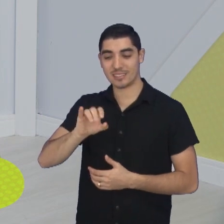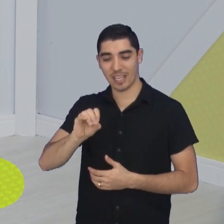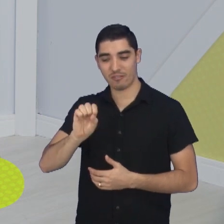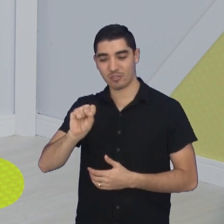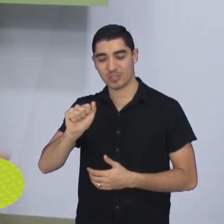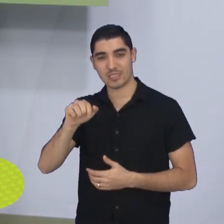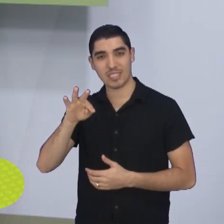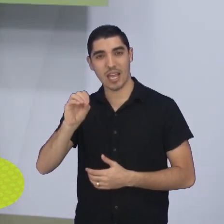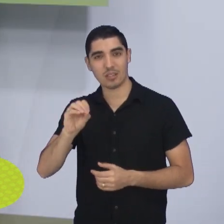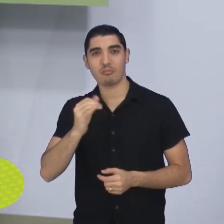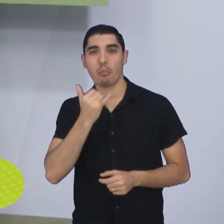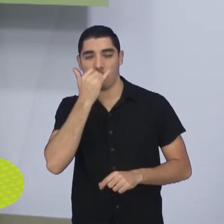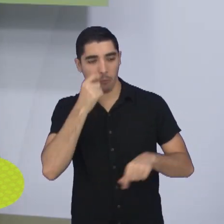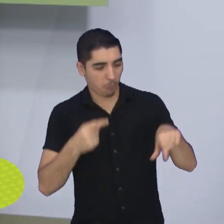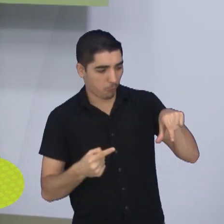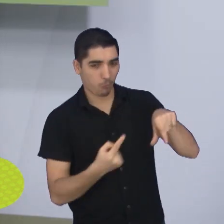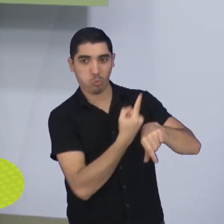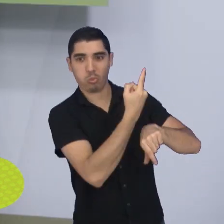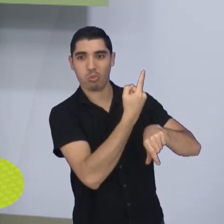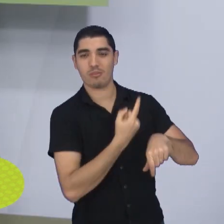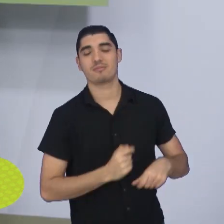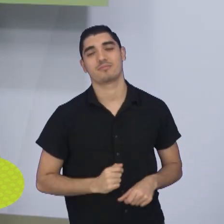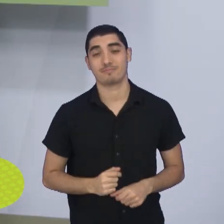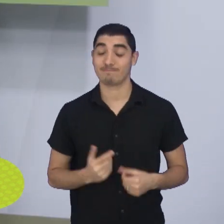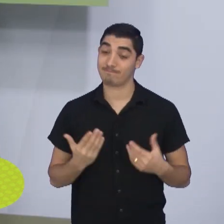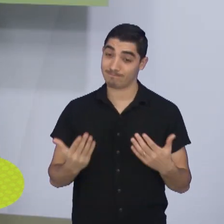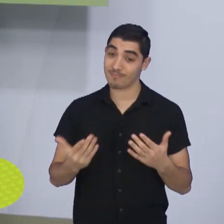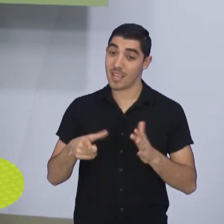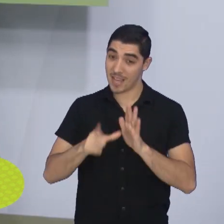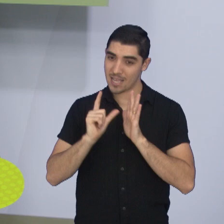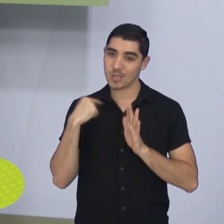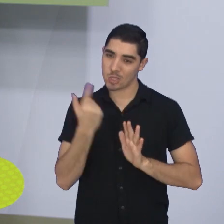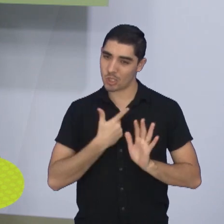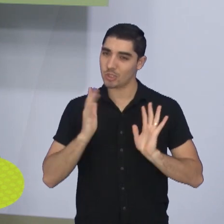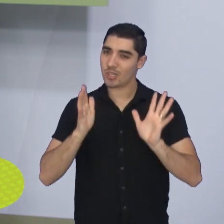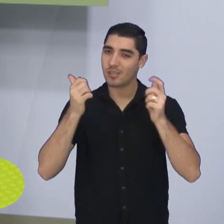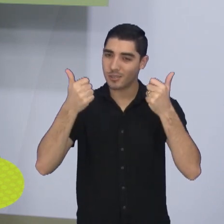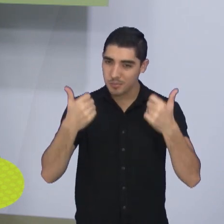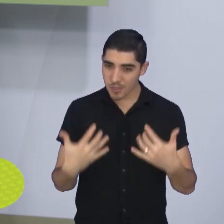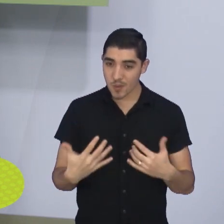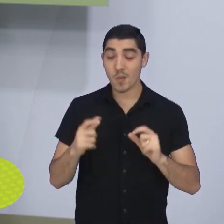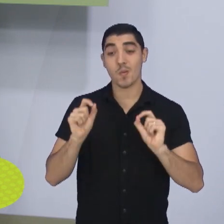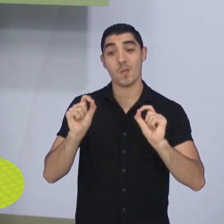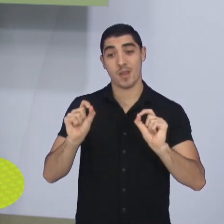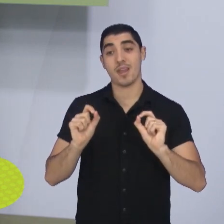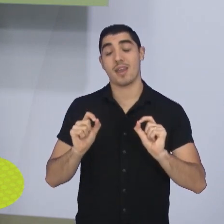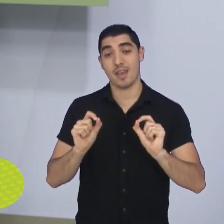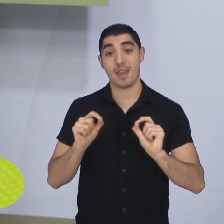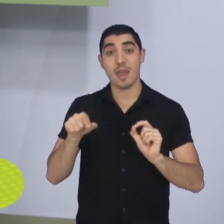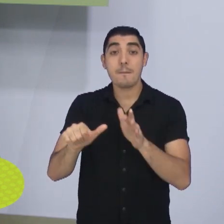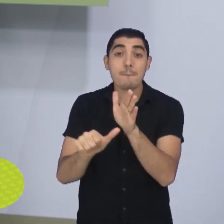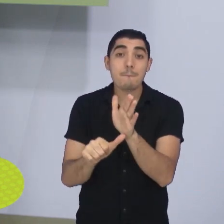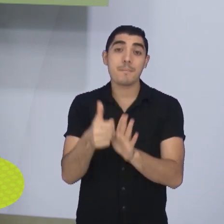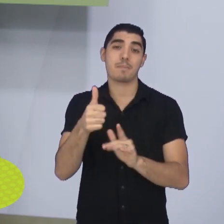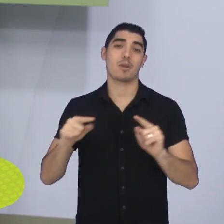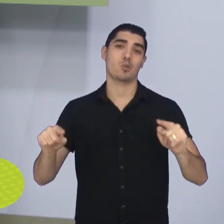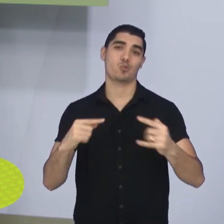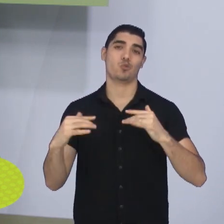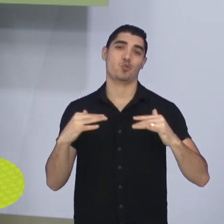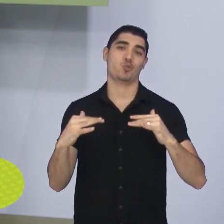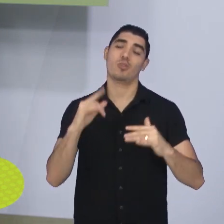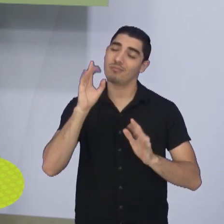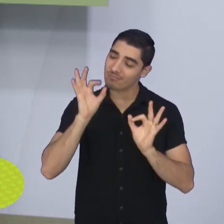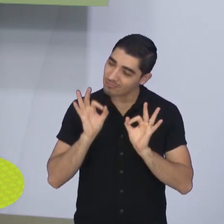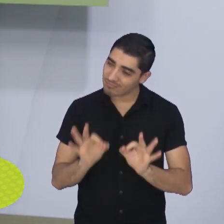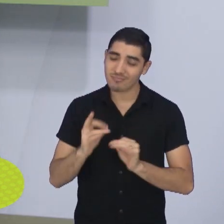jogo, hein? A gente sempre falava aqui, né, sobre a questão da estreia. A estreia é sempre difícil